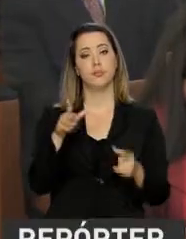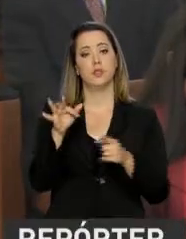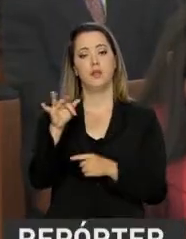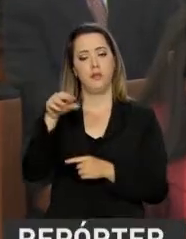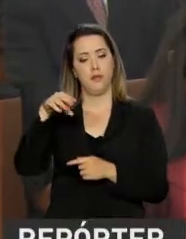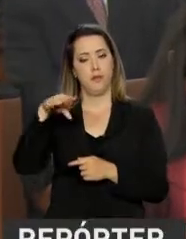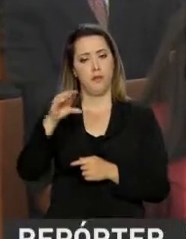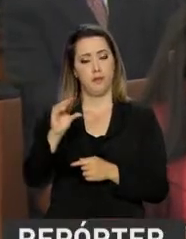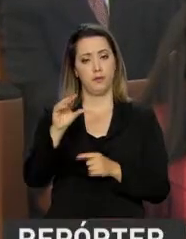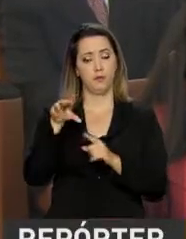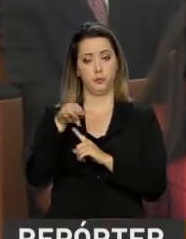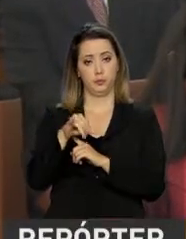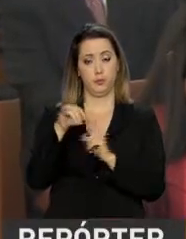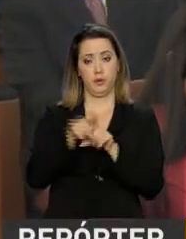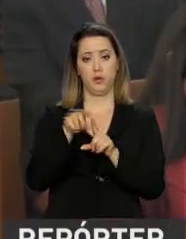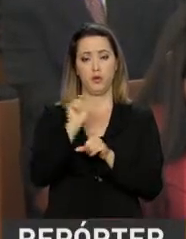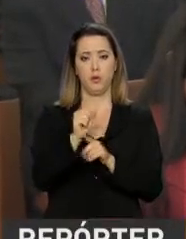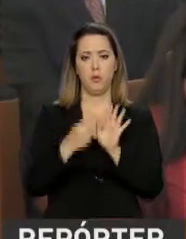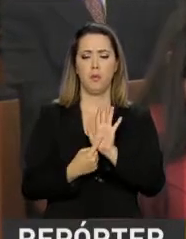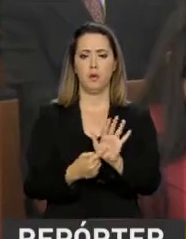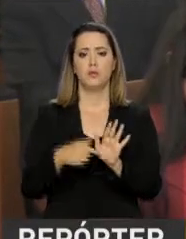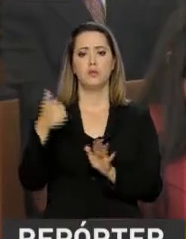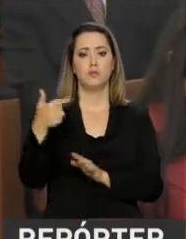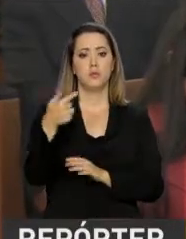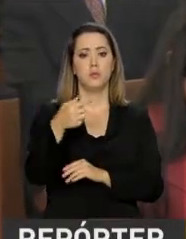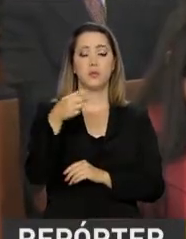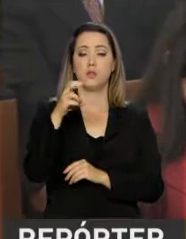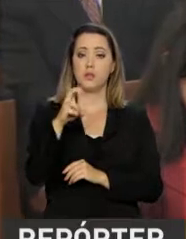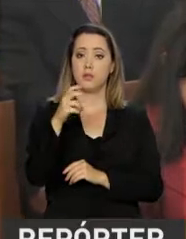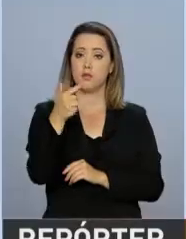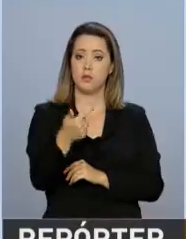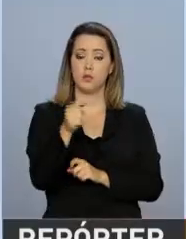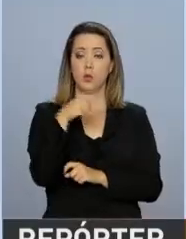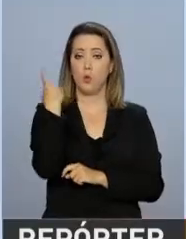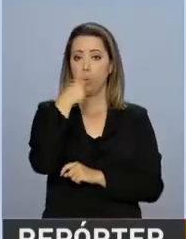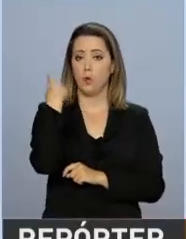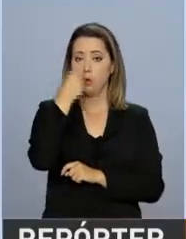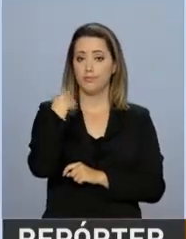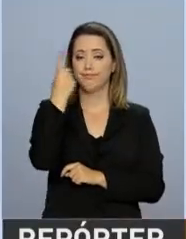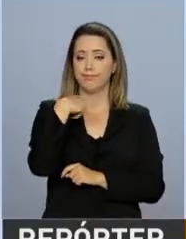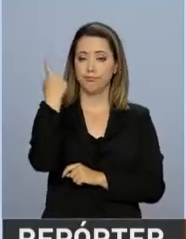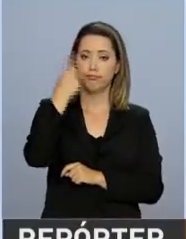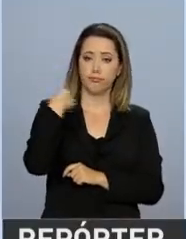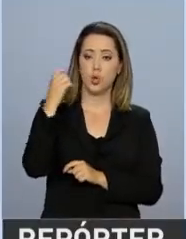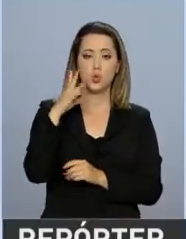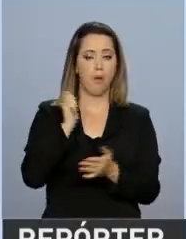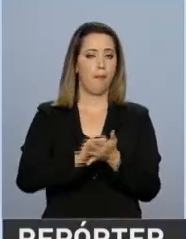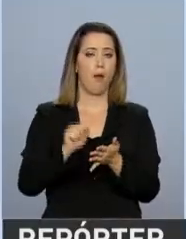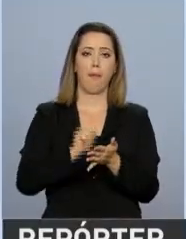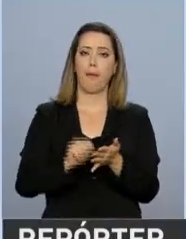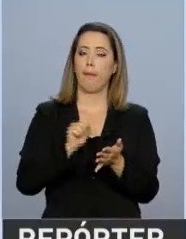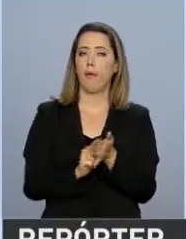que as empresas gastam em média mil setecentos e cinquenta e duas horas por ano preenchendo guias e formulários exigidos